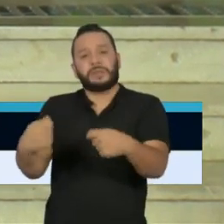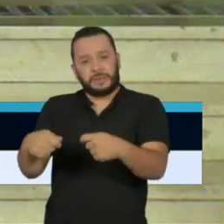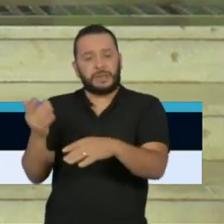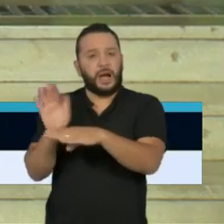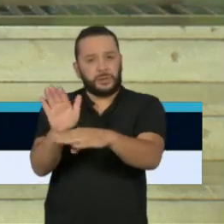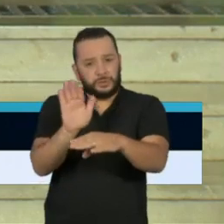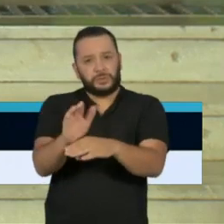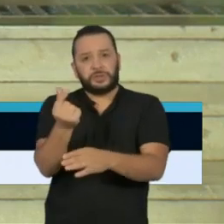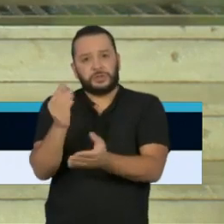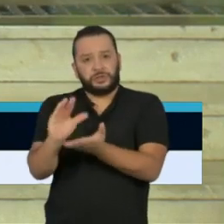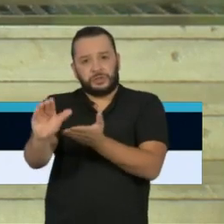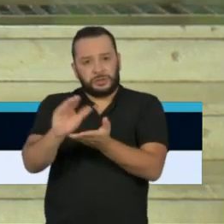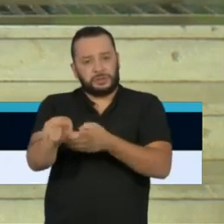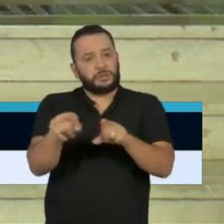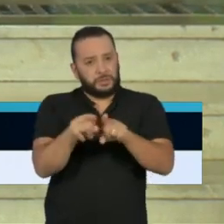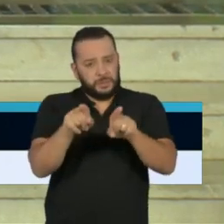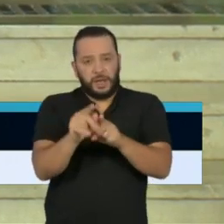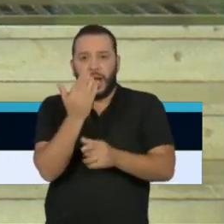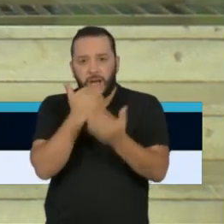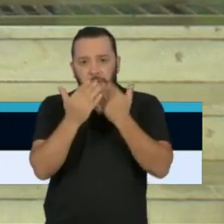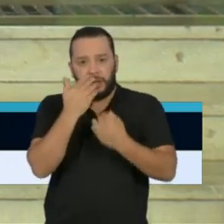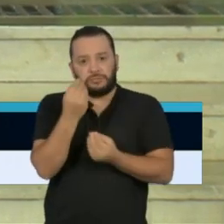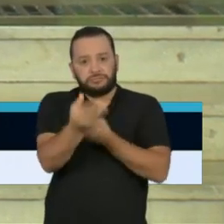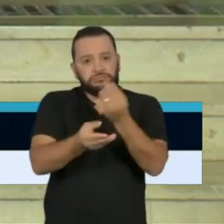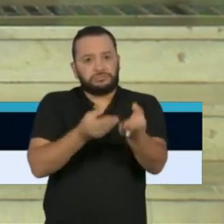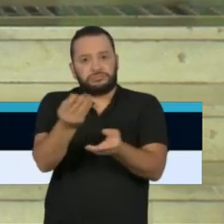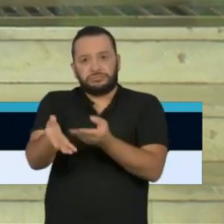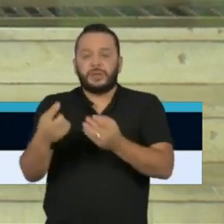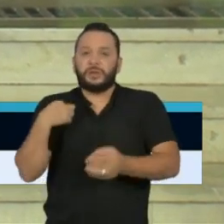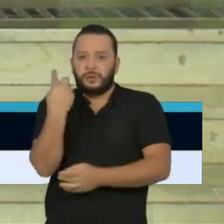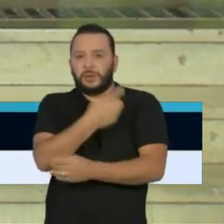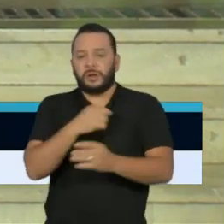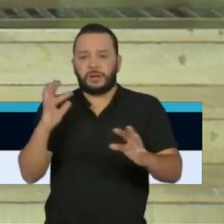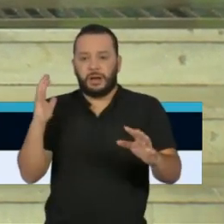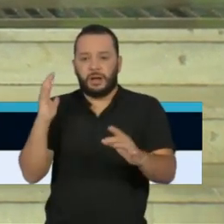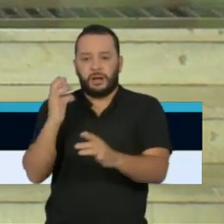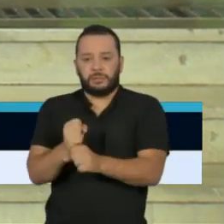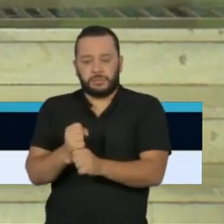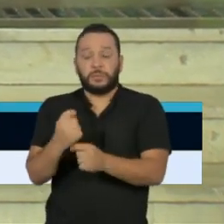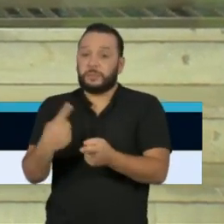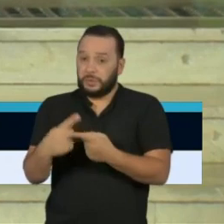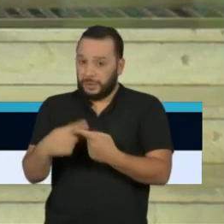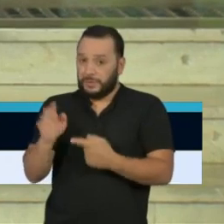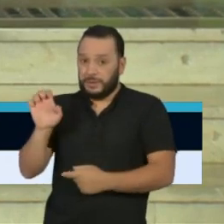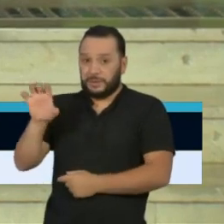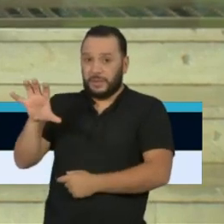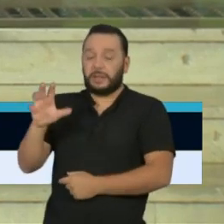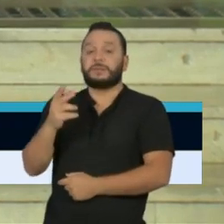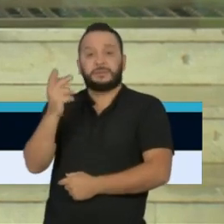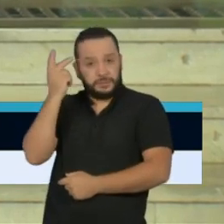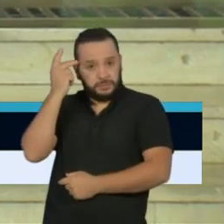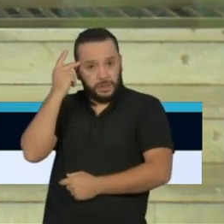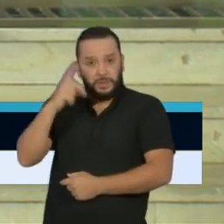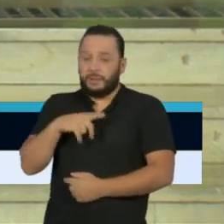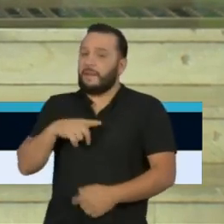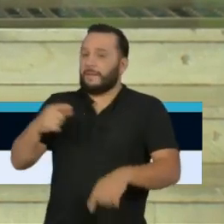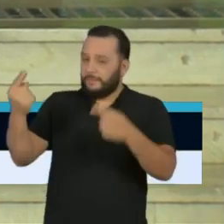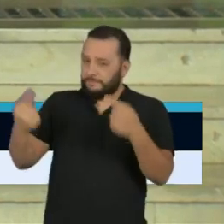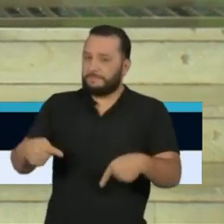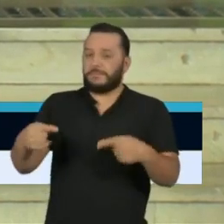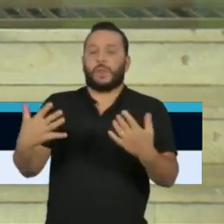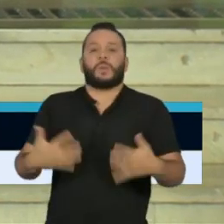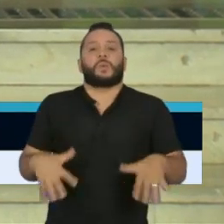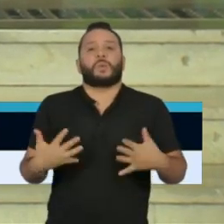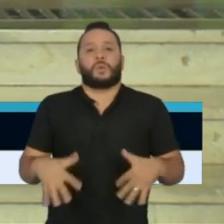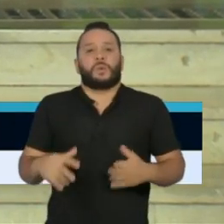financeira e com alimentos. E com base nisso, nós fizemos a nossa conta também, porque o Estado está passando por um desafio bastante